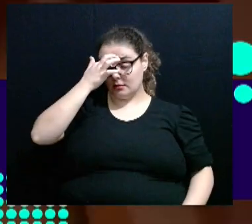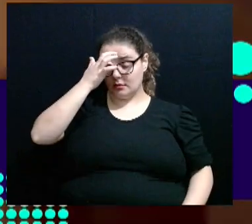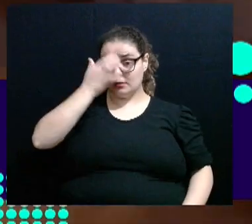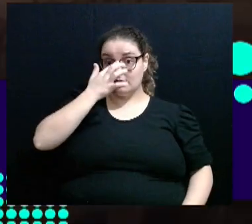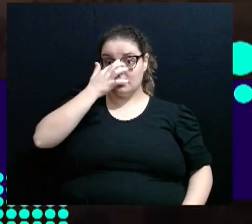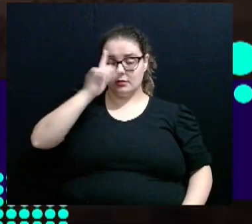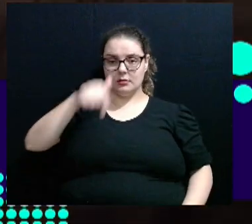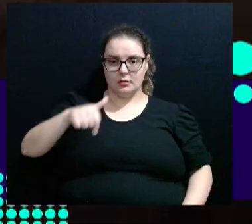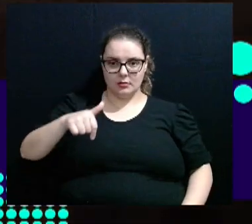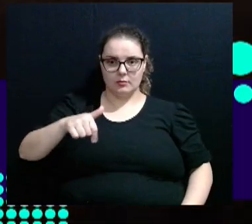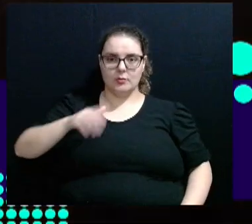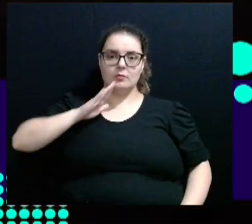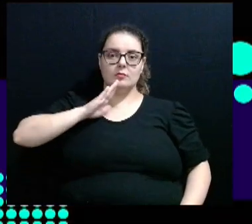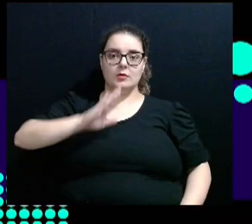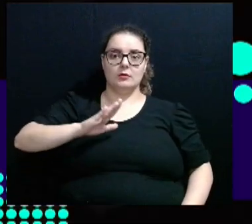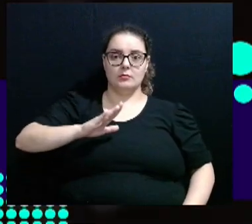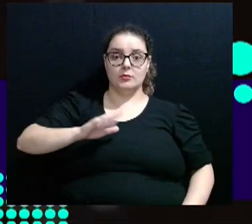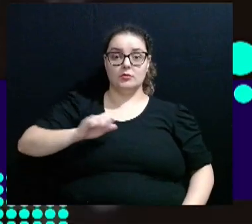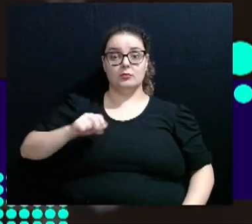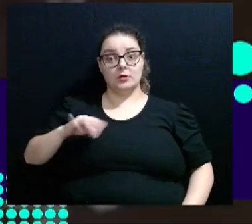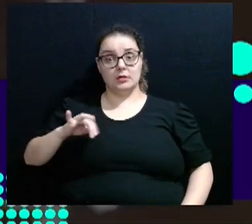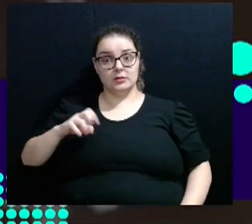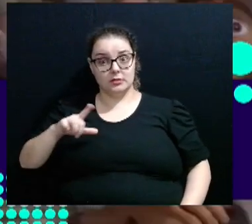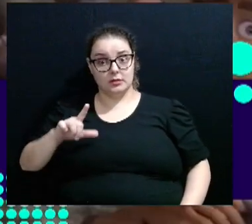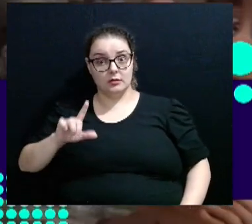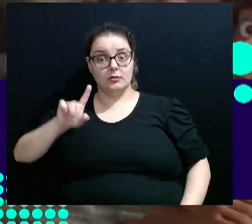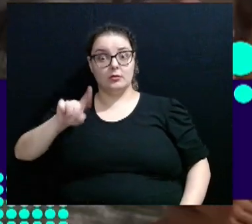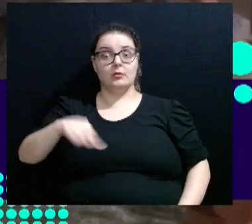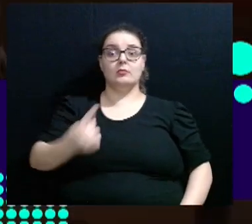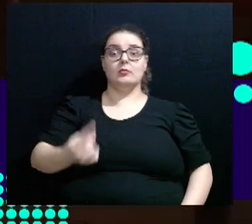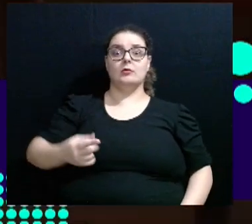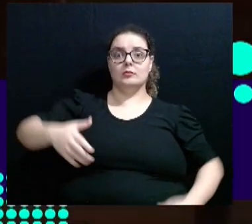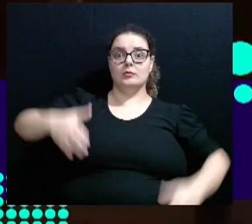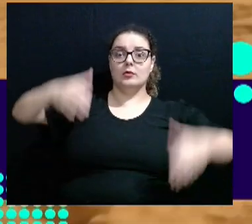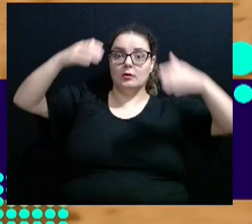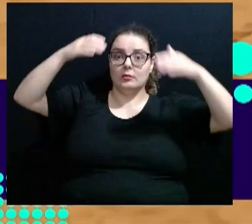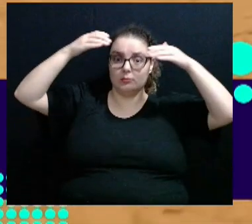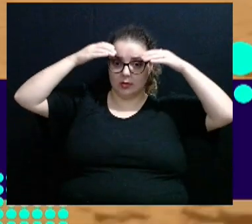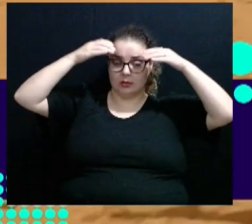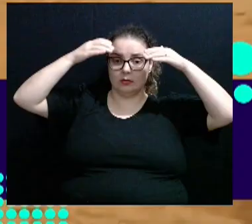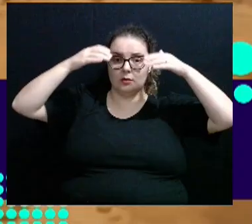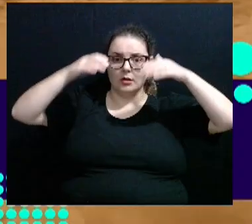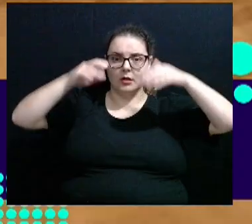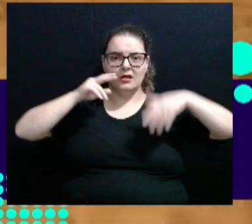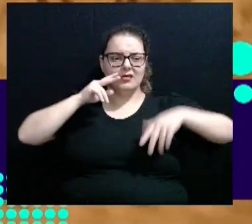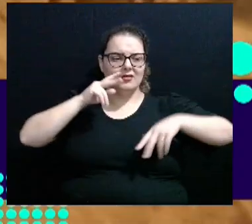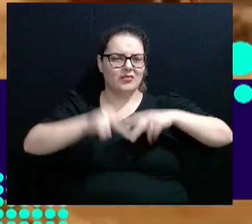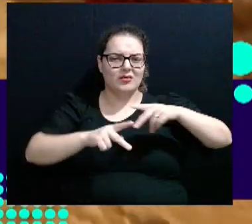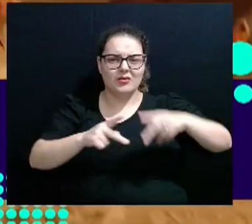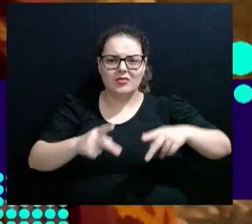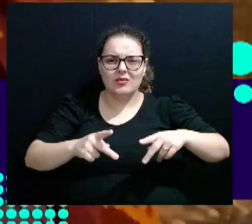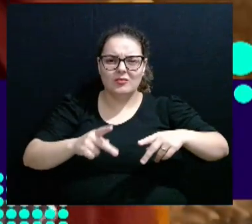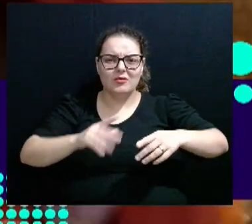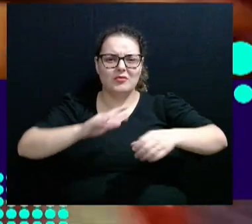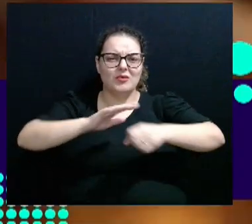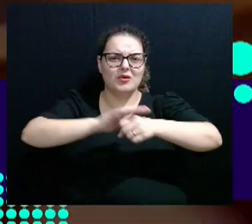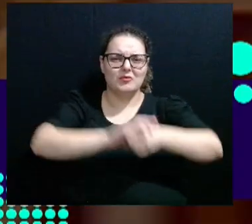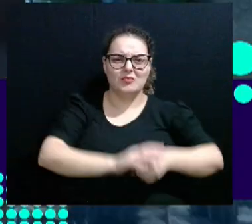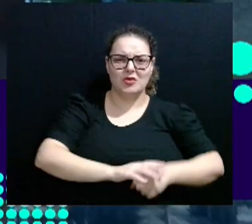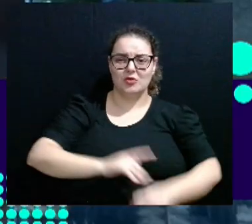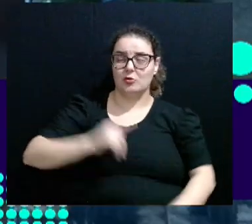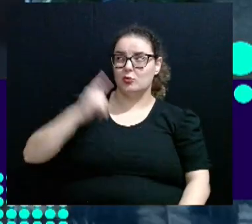que seria o próximo rei, ele vê seu povo ser oprimido pelo gigante Golias. Movido por uma